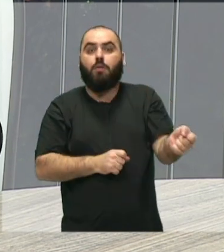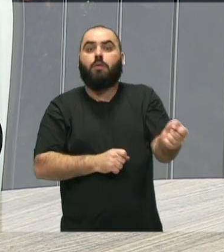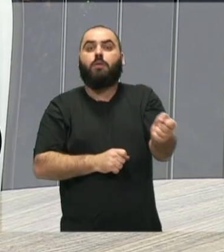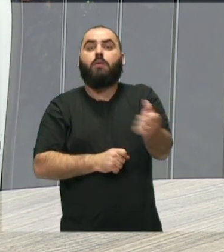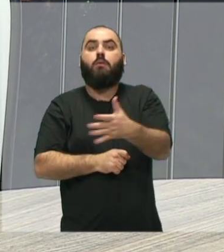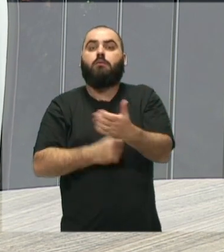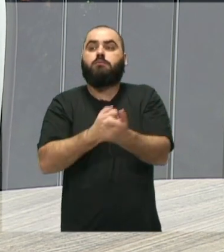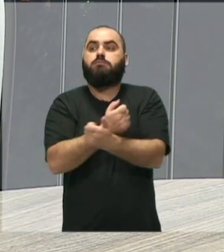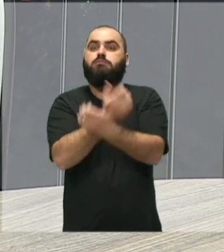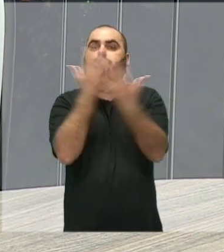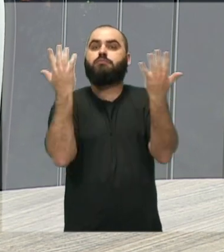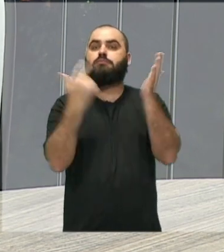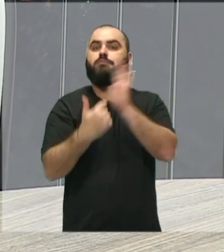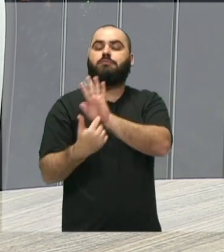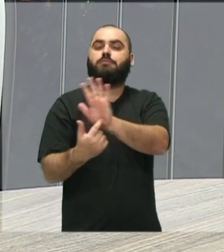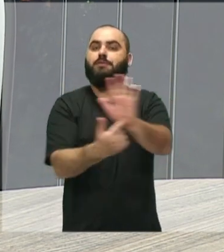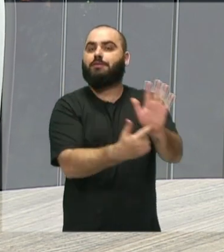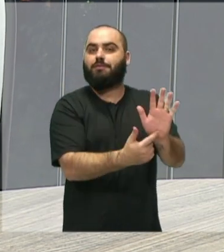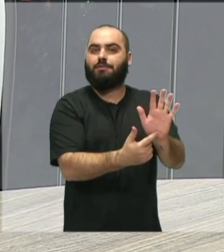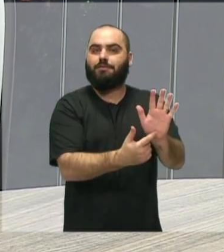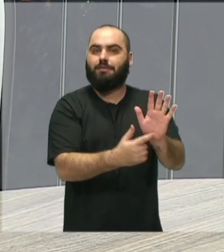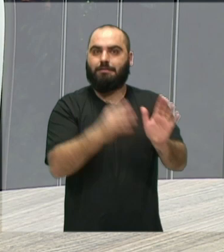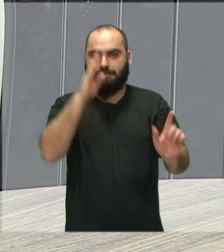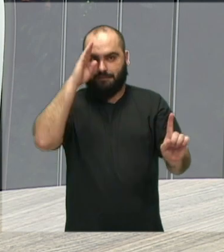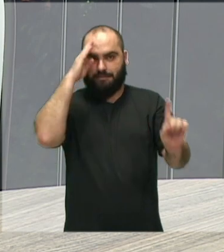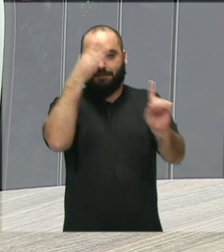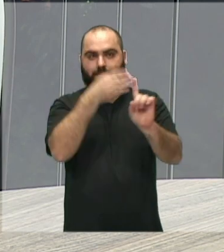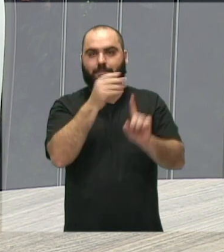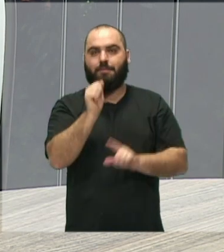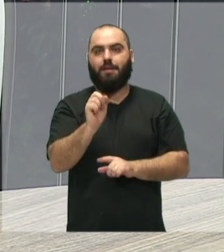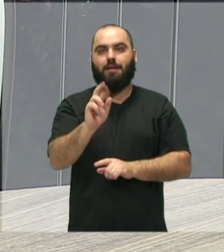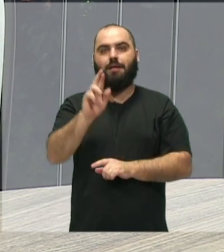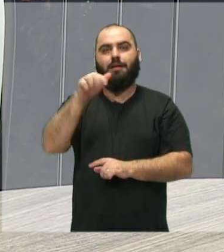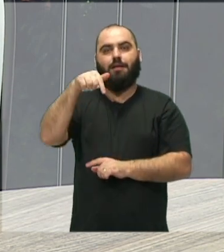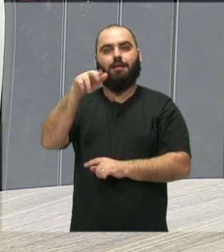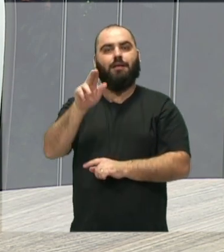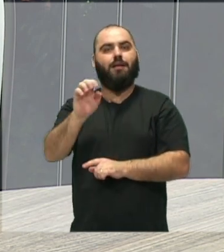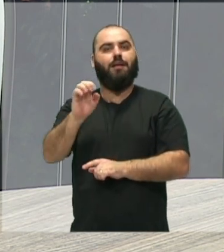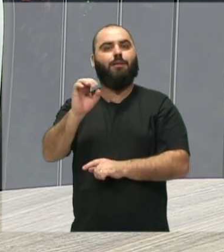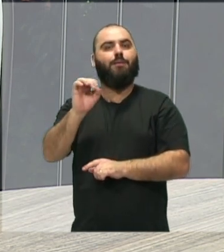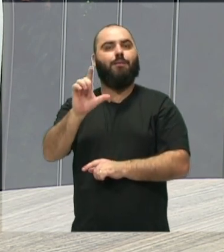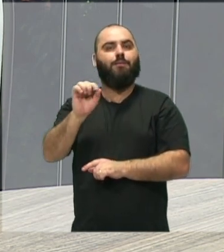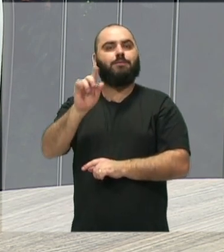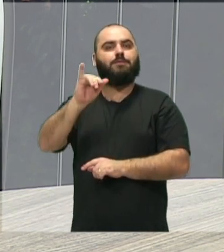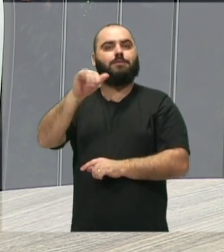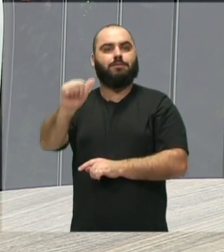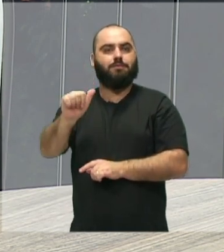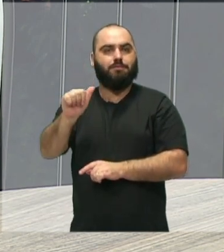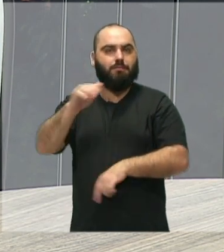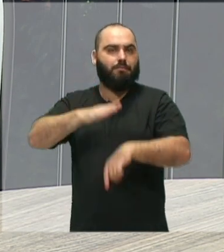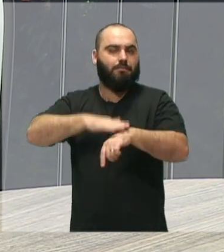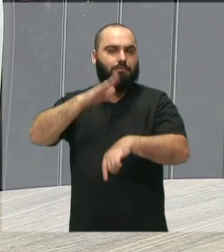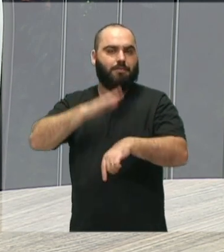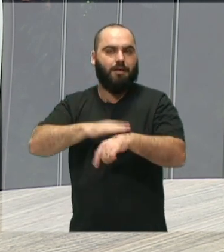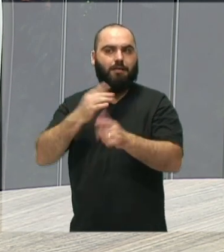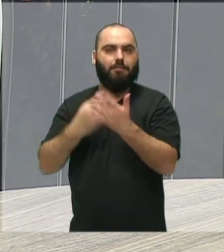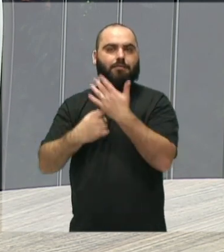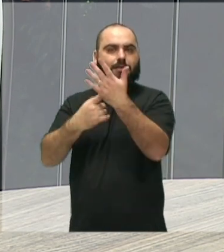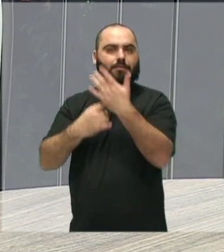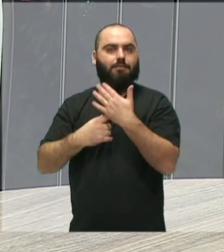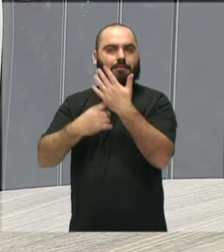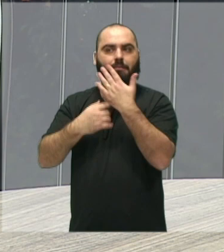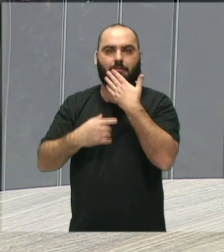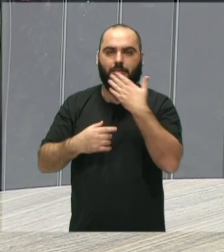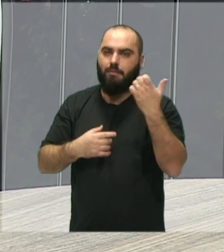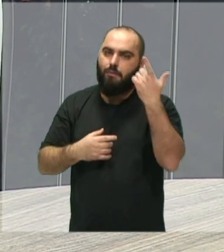novo layout da exposição, principalmente de arqueologia, trazer uma exposição um pouco mais dinâmica, mais tecnológica também,